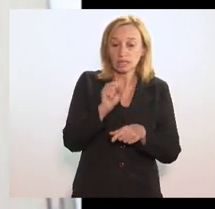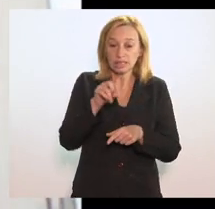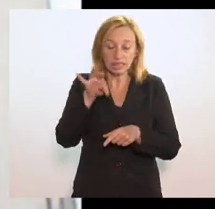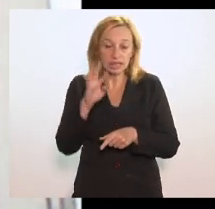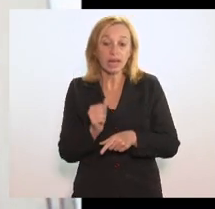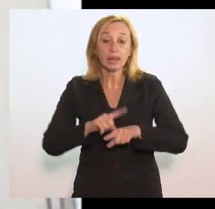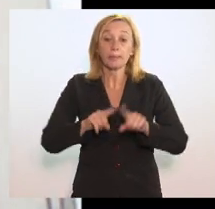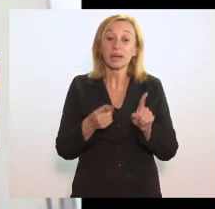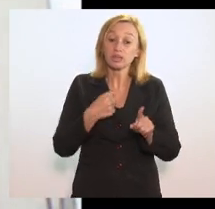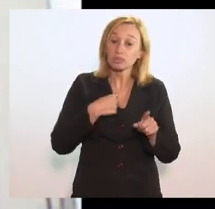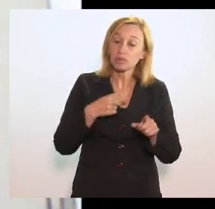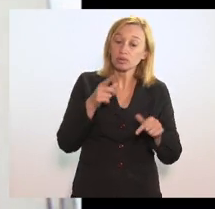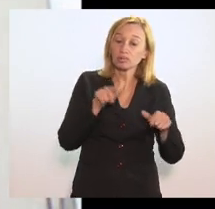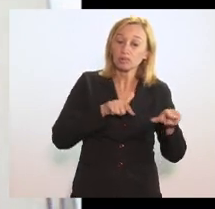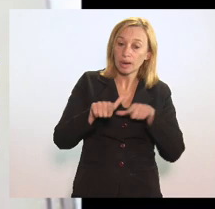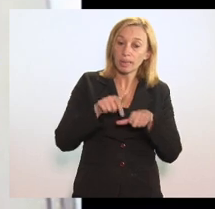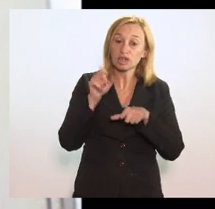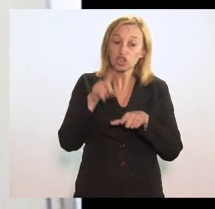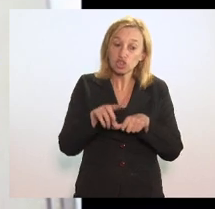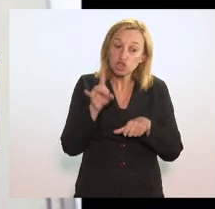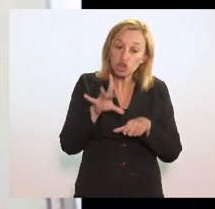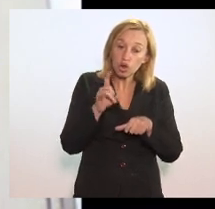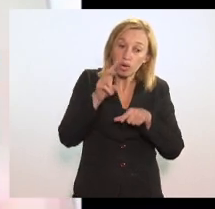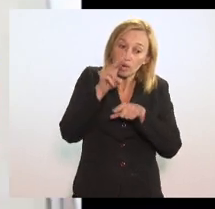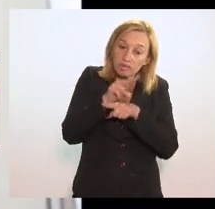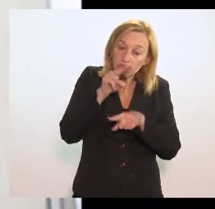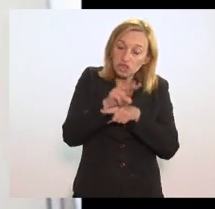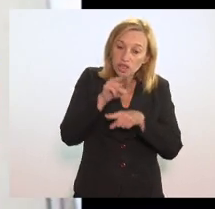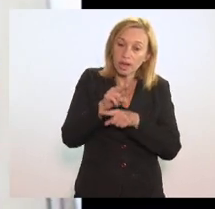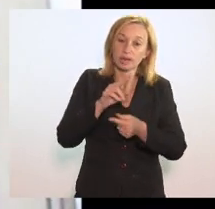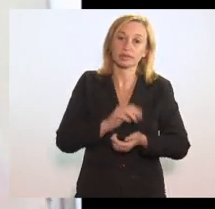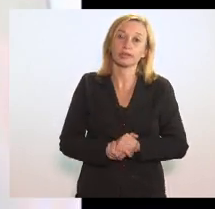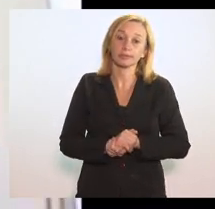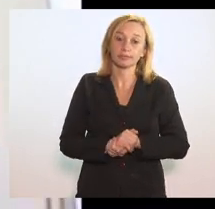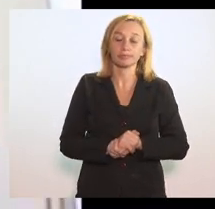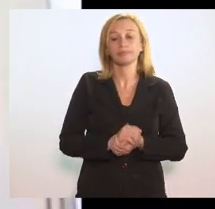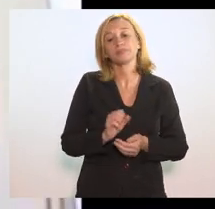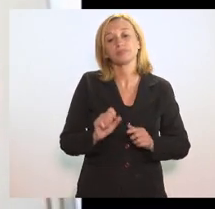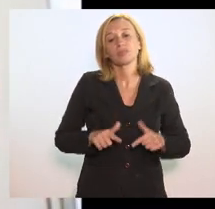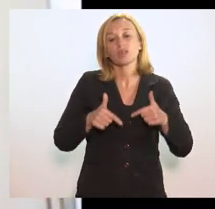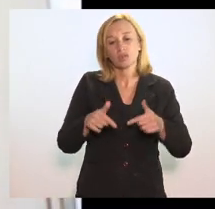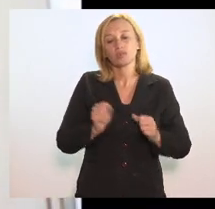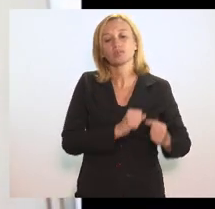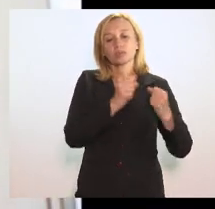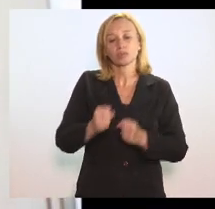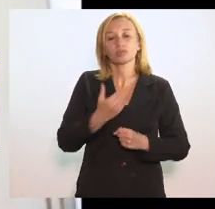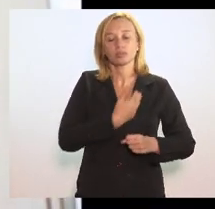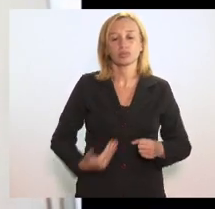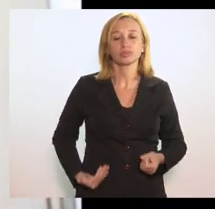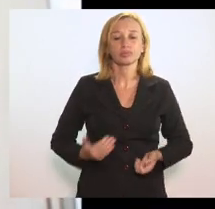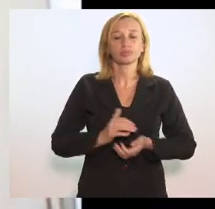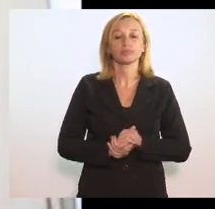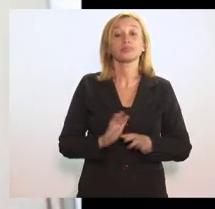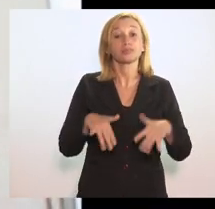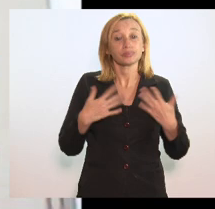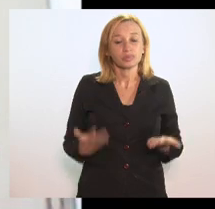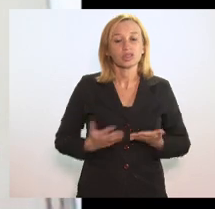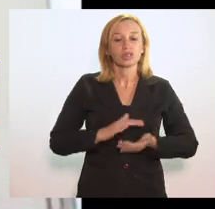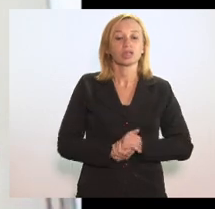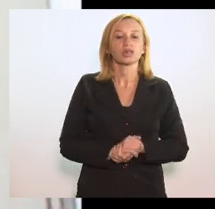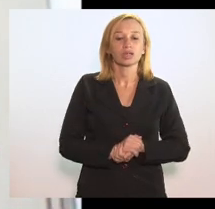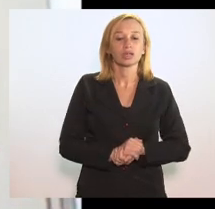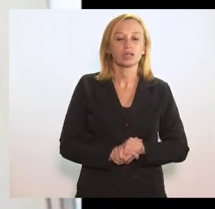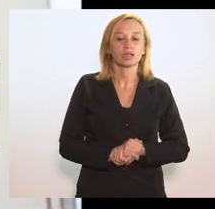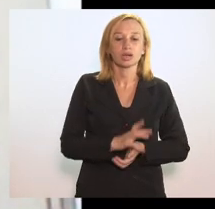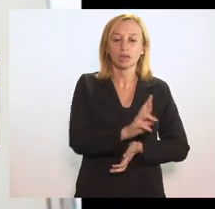a função de fiscalizar as ações do poder público, o sistema estadual de educação. Então, notifiquei a escola.